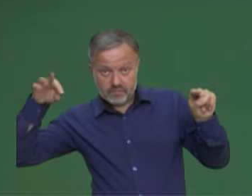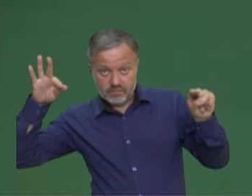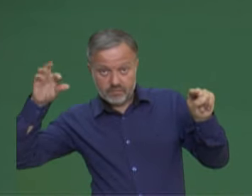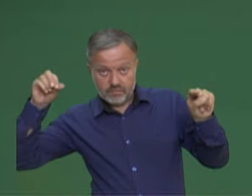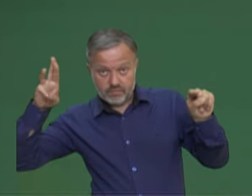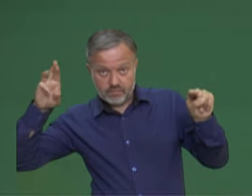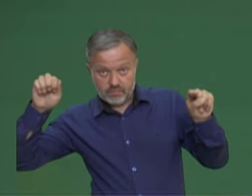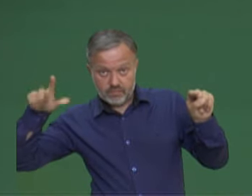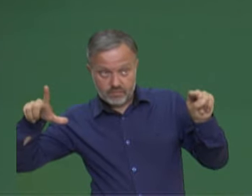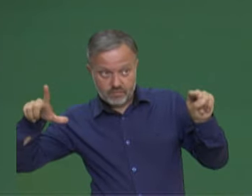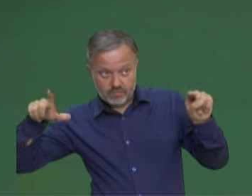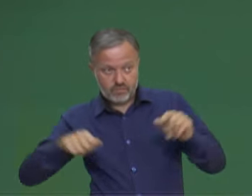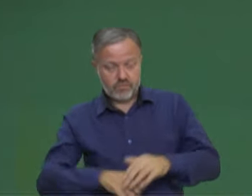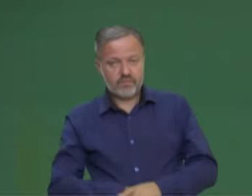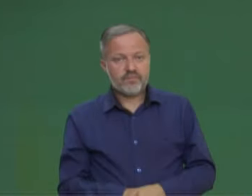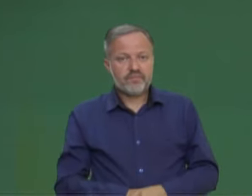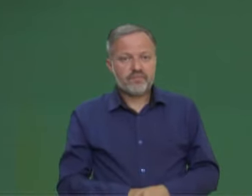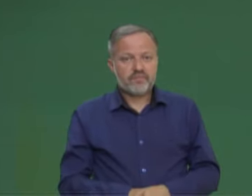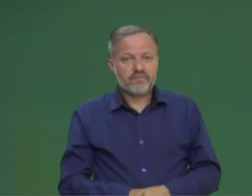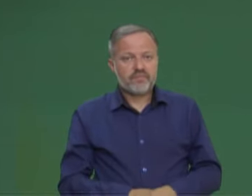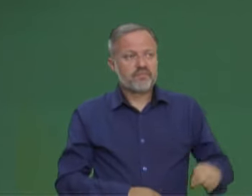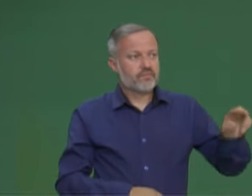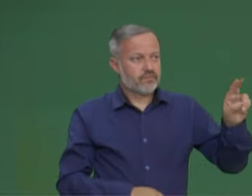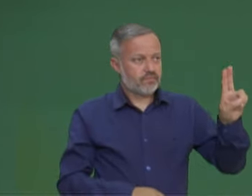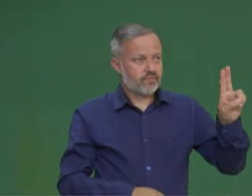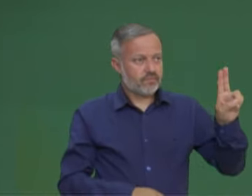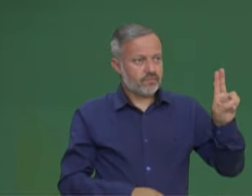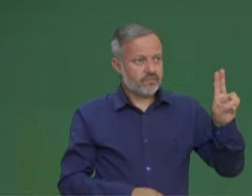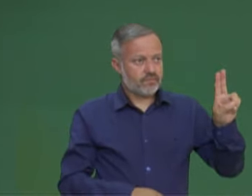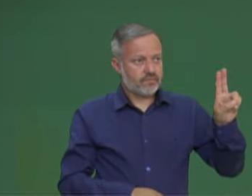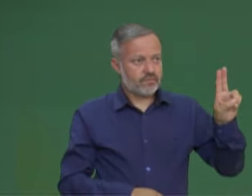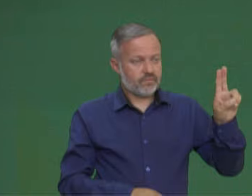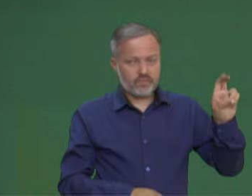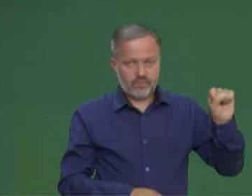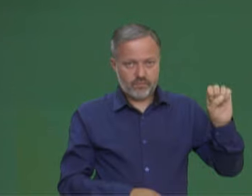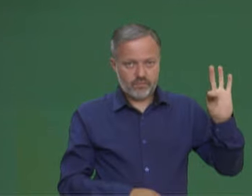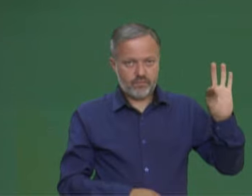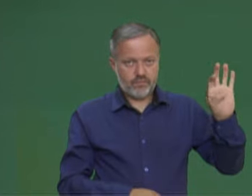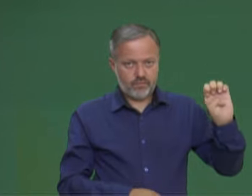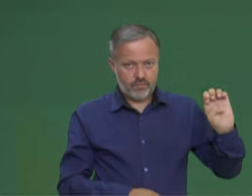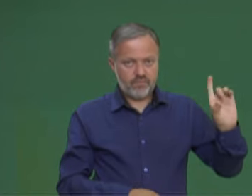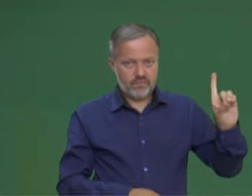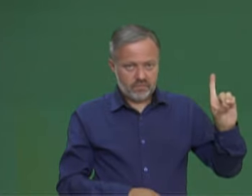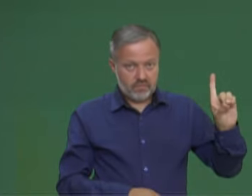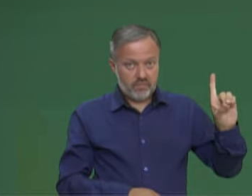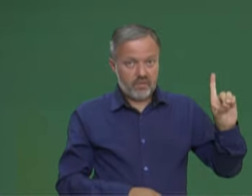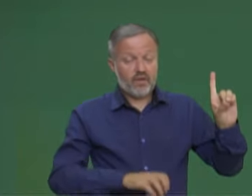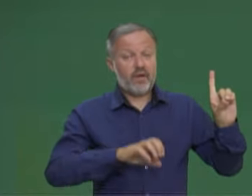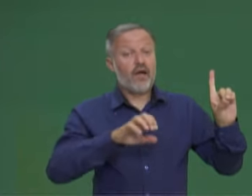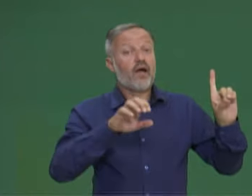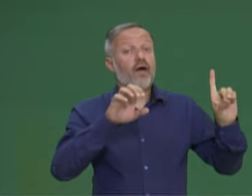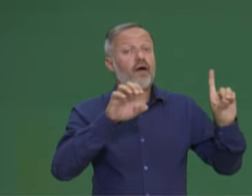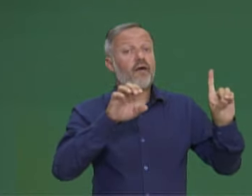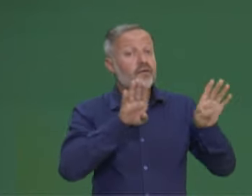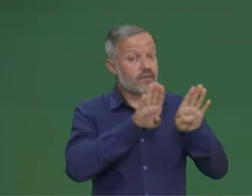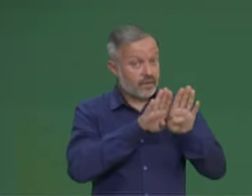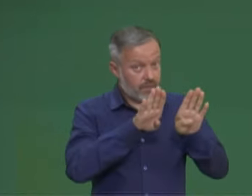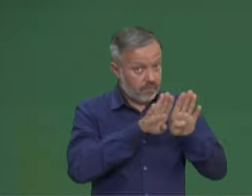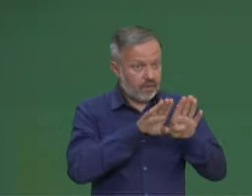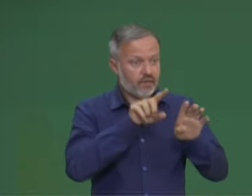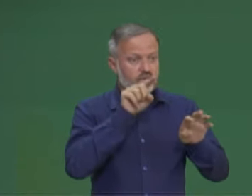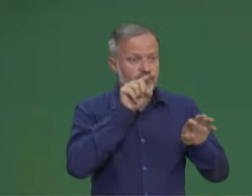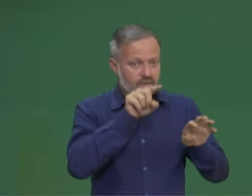certo? Usted, que seria senhor, senhora, mas também o você, é mais